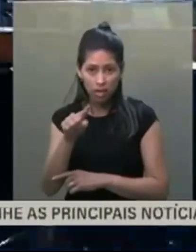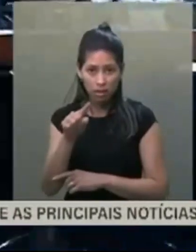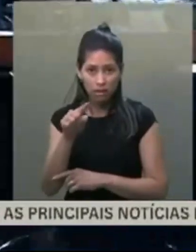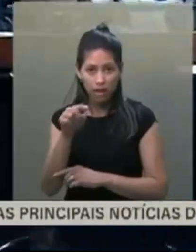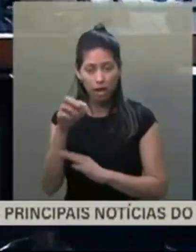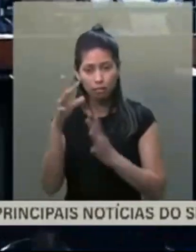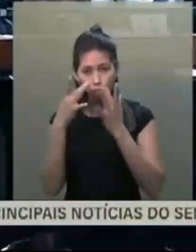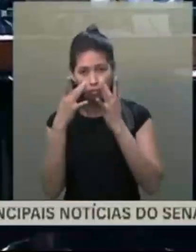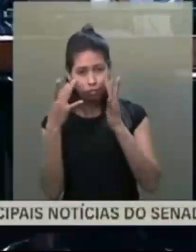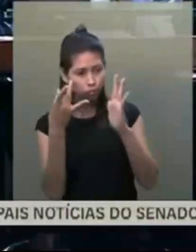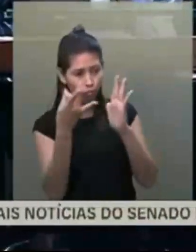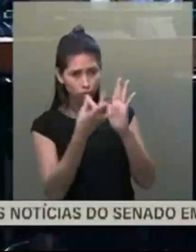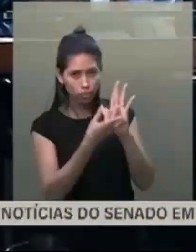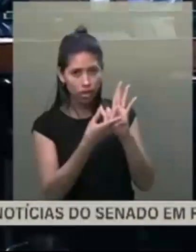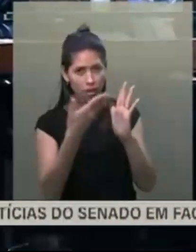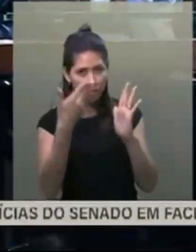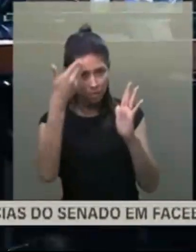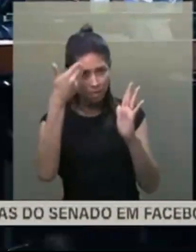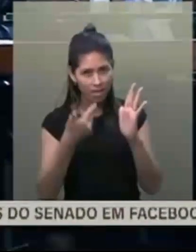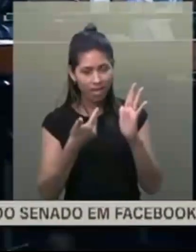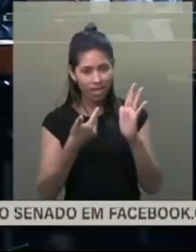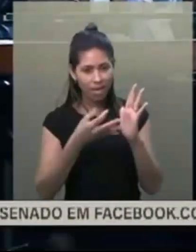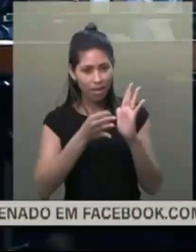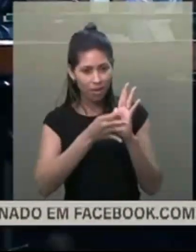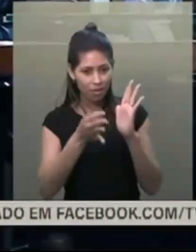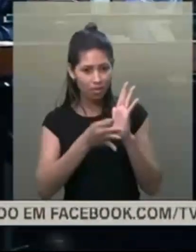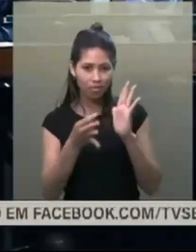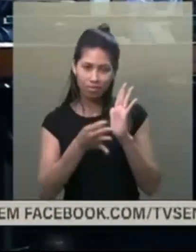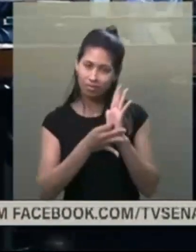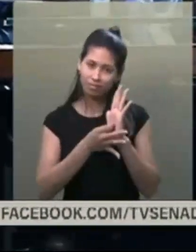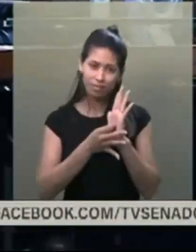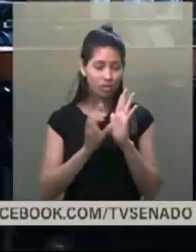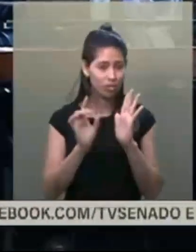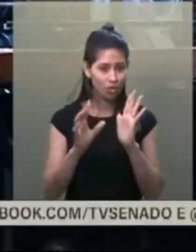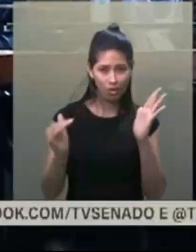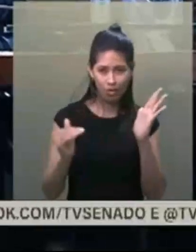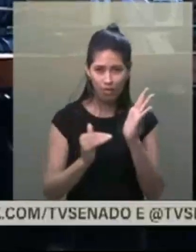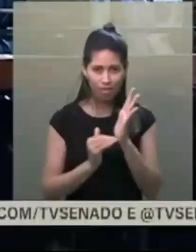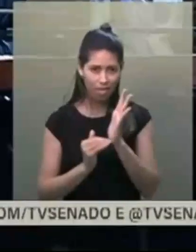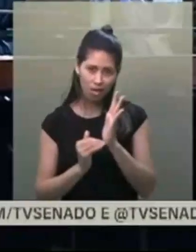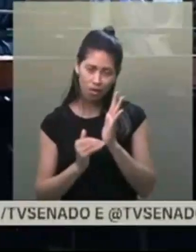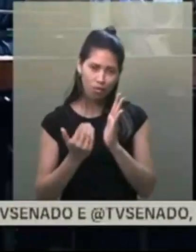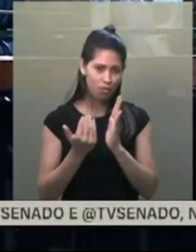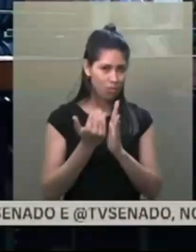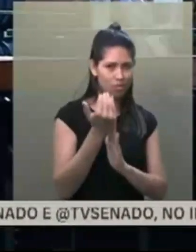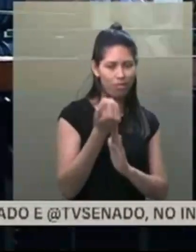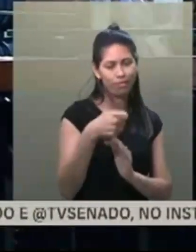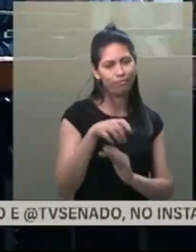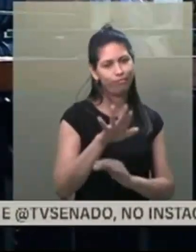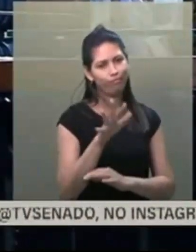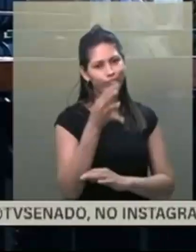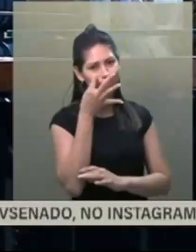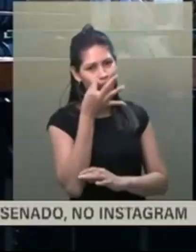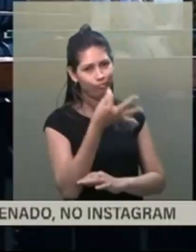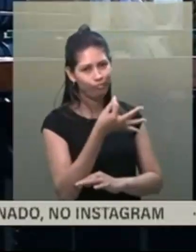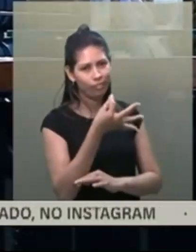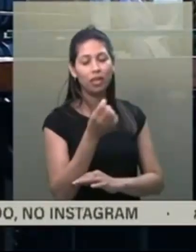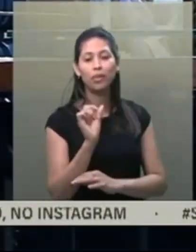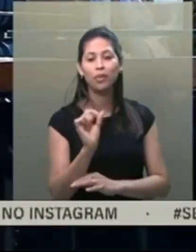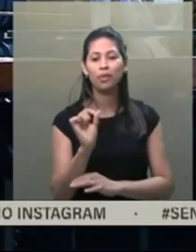pronunciamento. Na parte final, não na parte inicial. Primeiro, eu quero me solidarizar com o meu amigo Eduardo